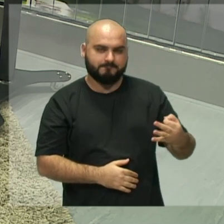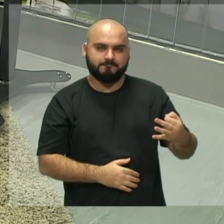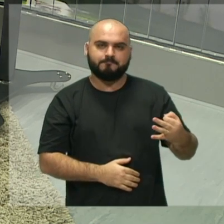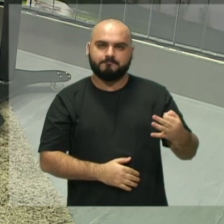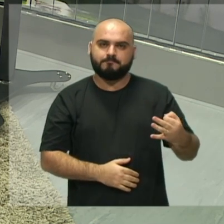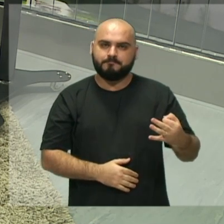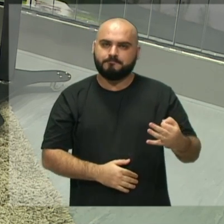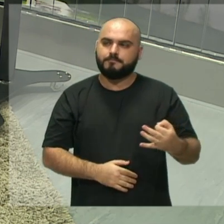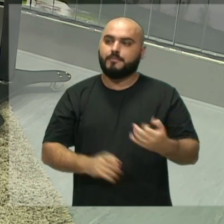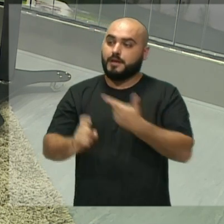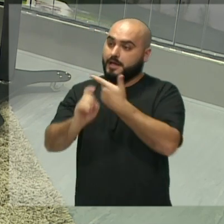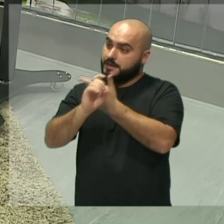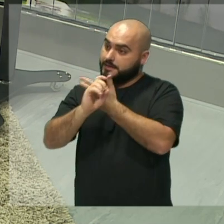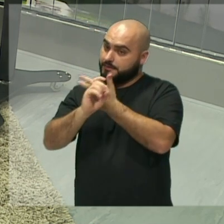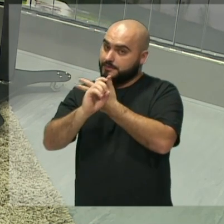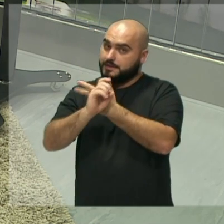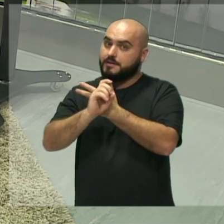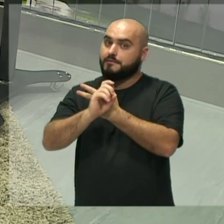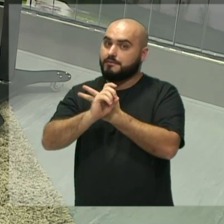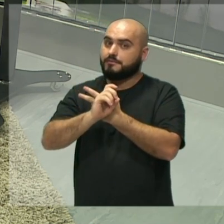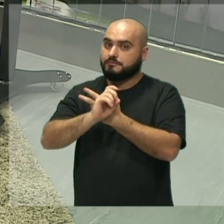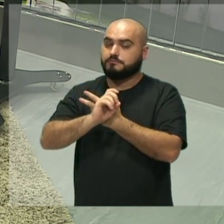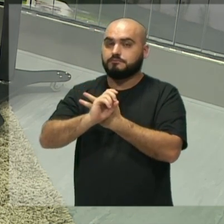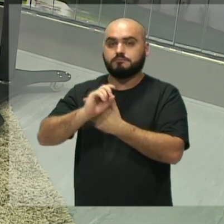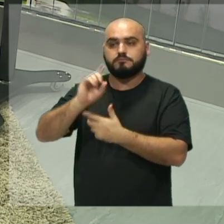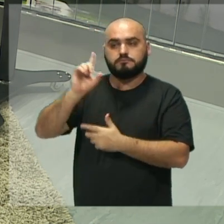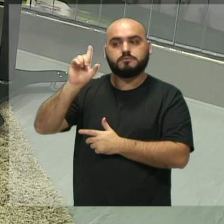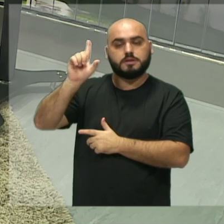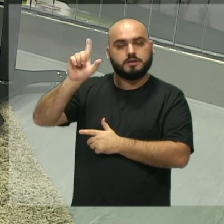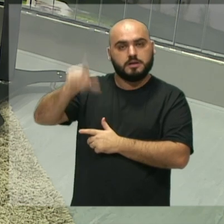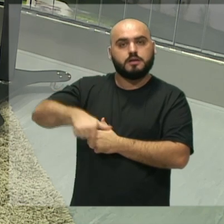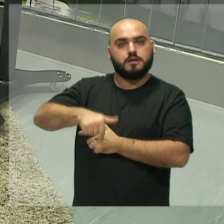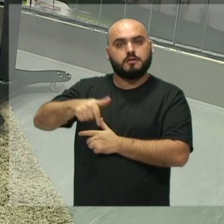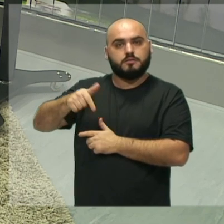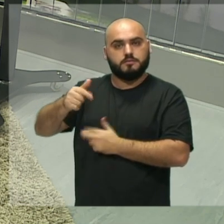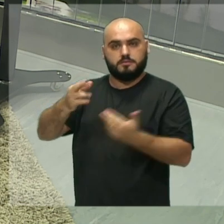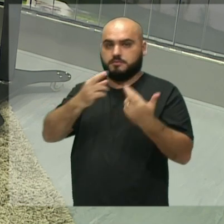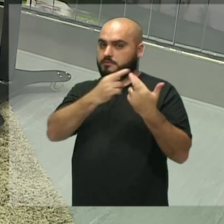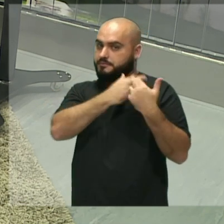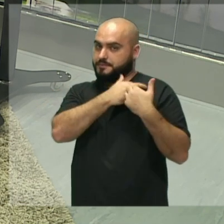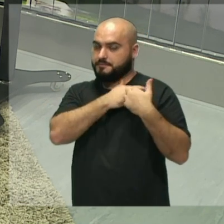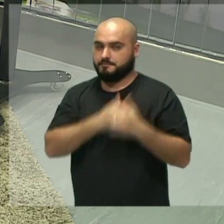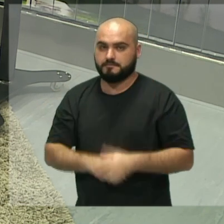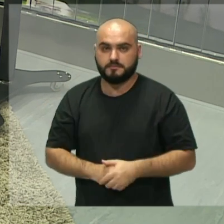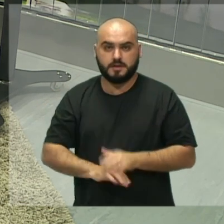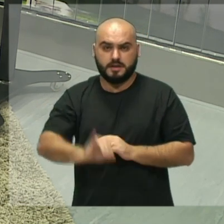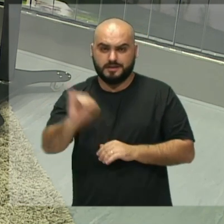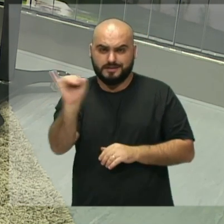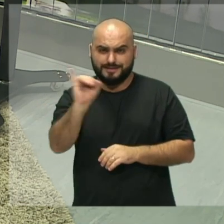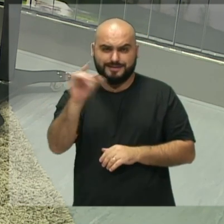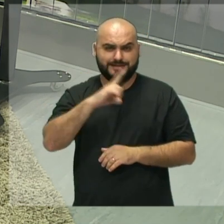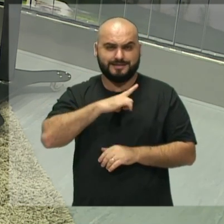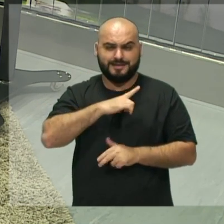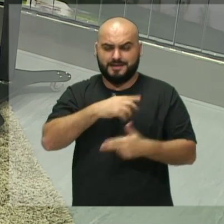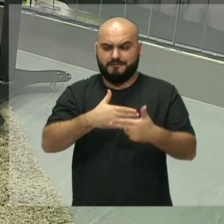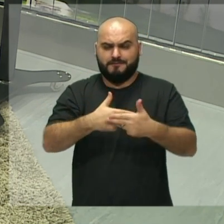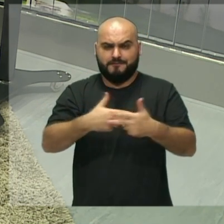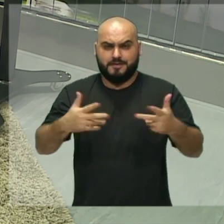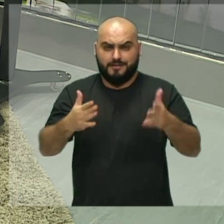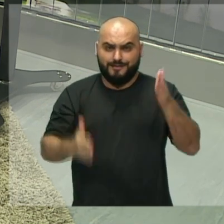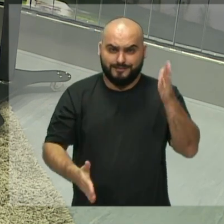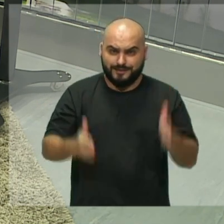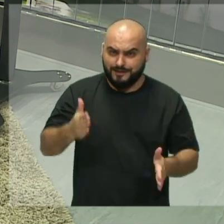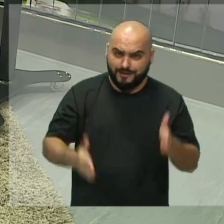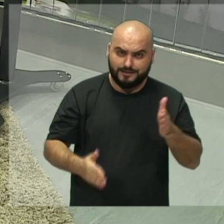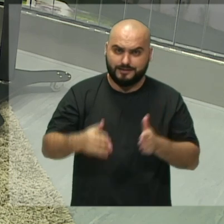do Executivo, mas a gente deseja construir isso a várias mãos. E Itajaí é um celeiro de atletas paralímpicos, inclusive temos